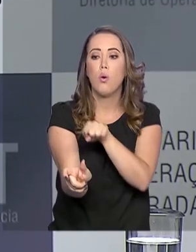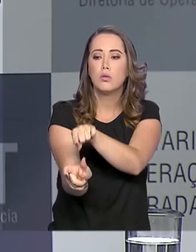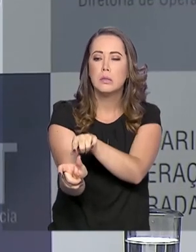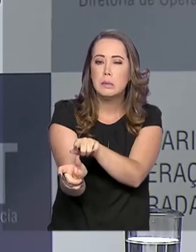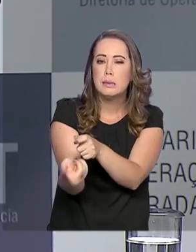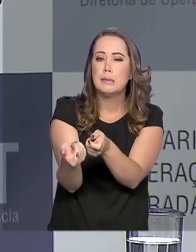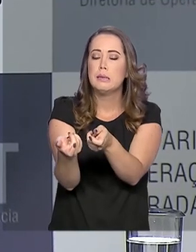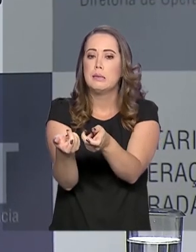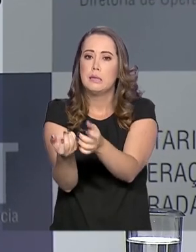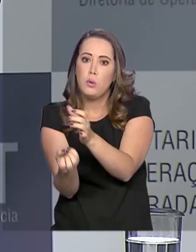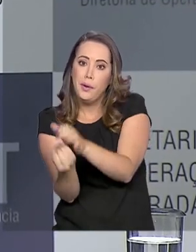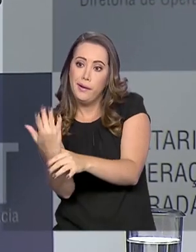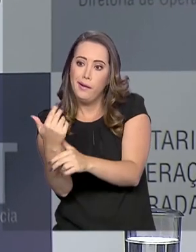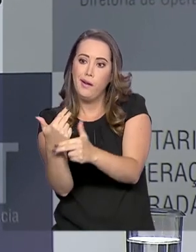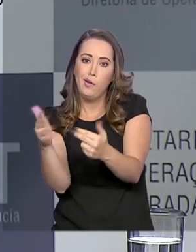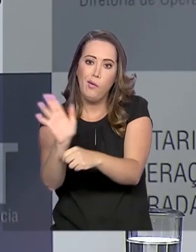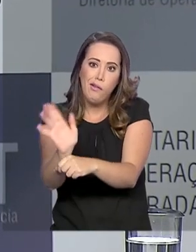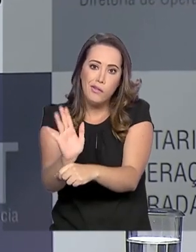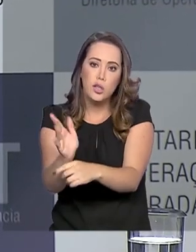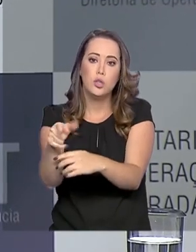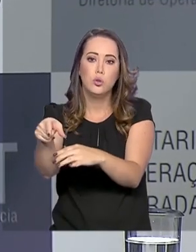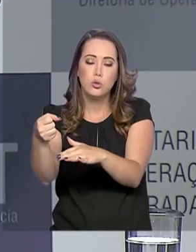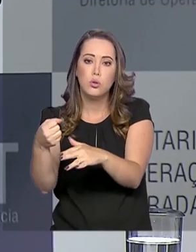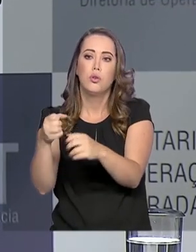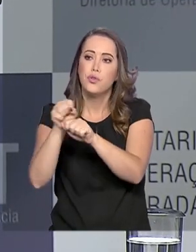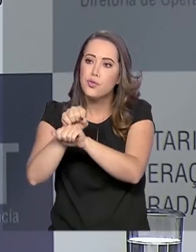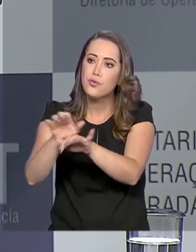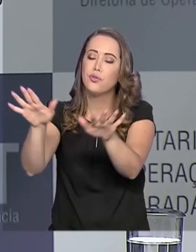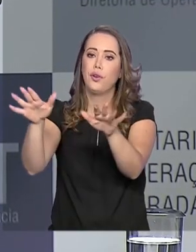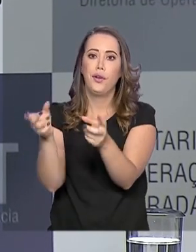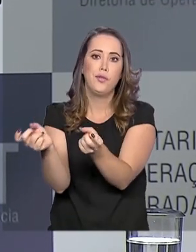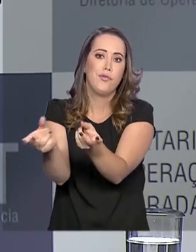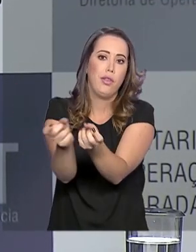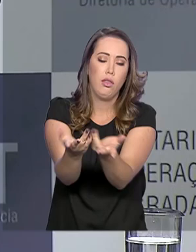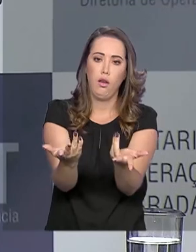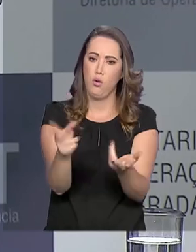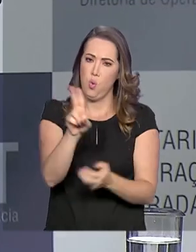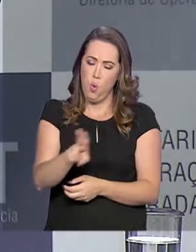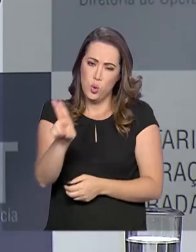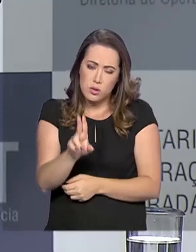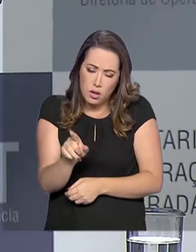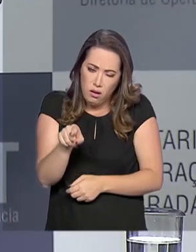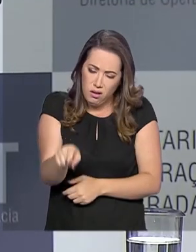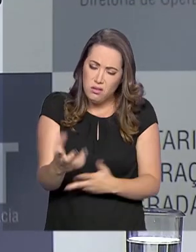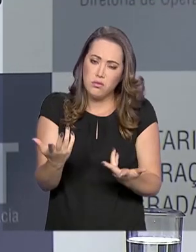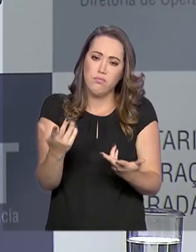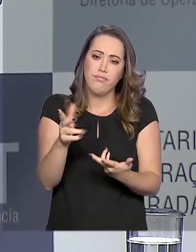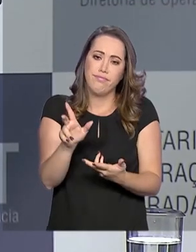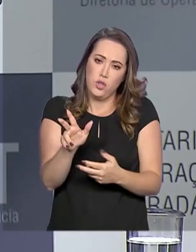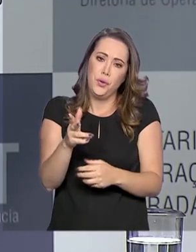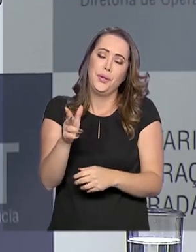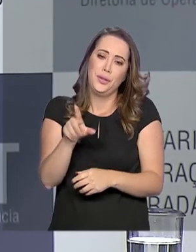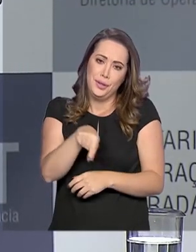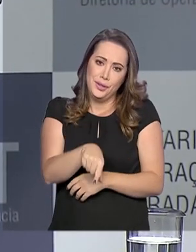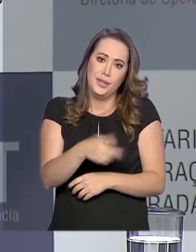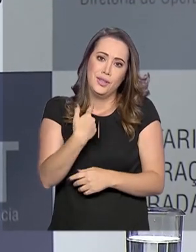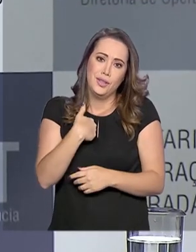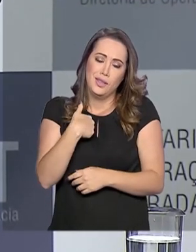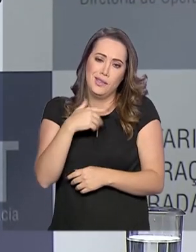manipulando esse material, divulgando, comercializando, enfim, utilizando e explorando